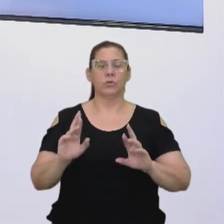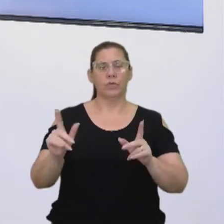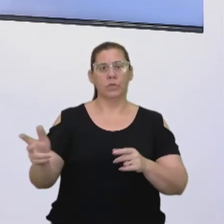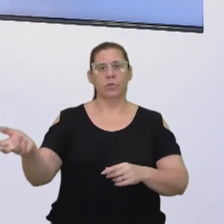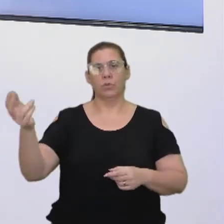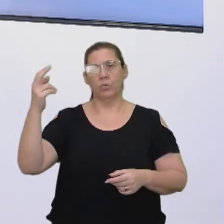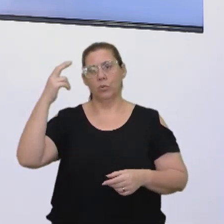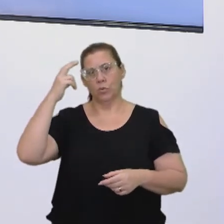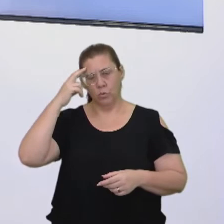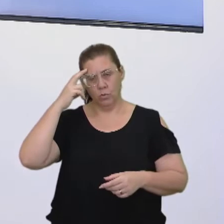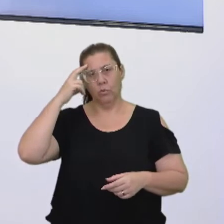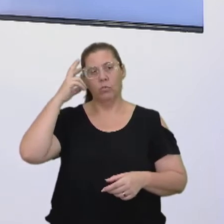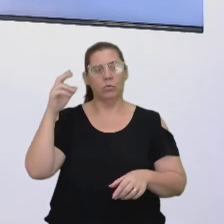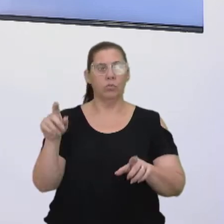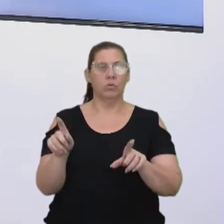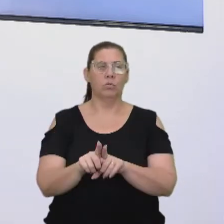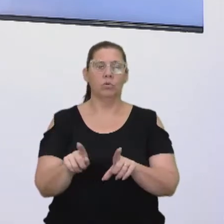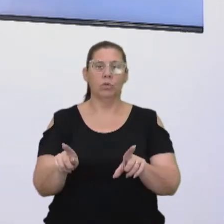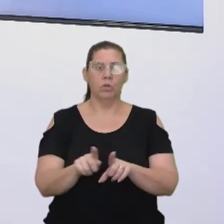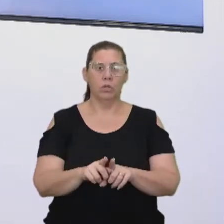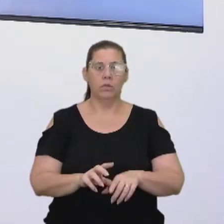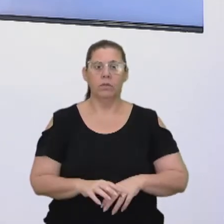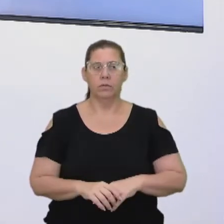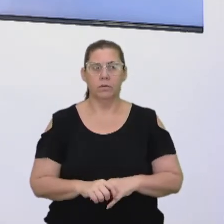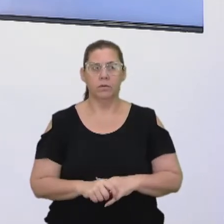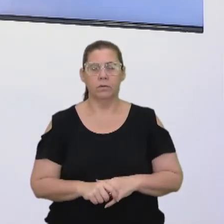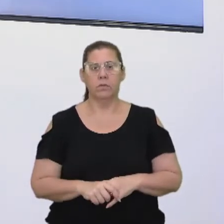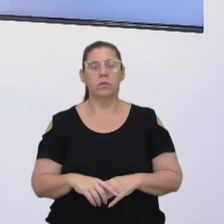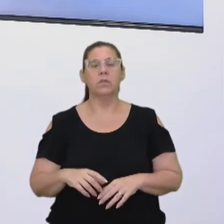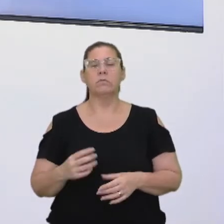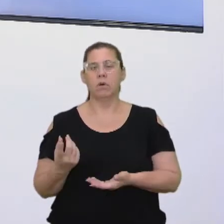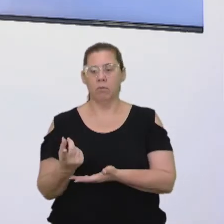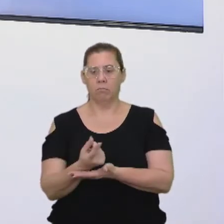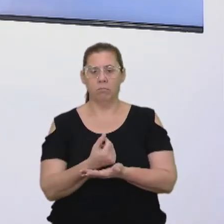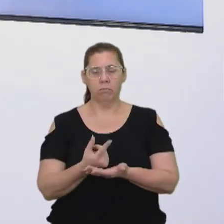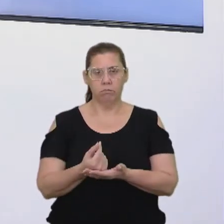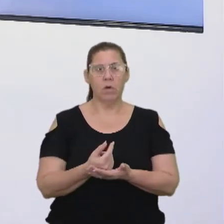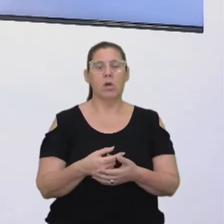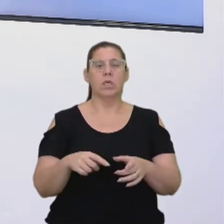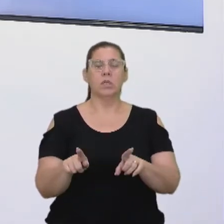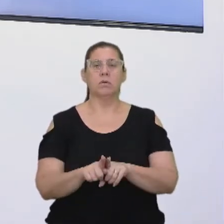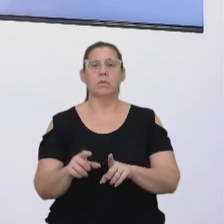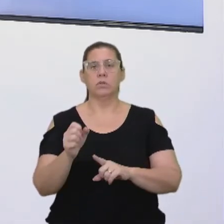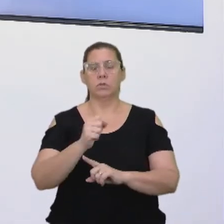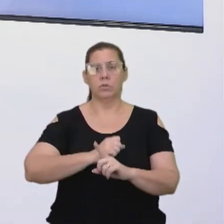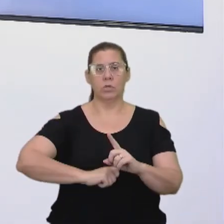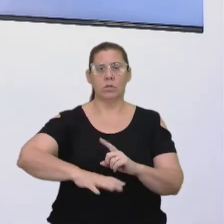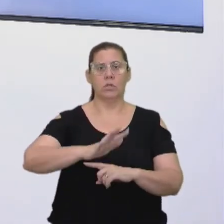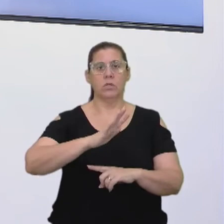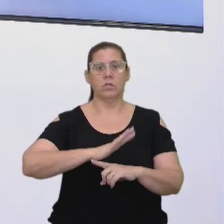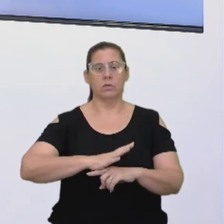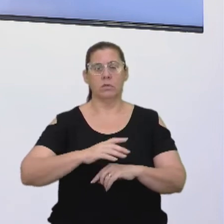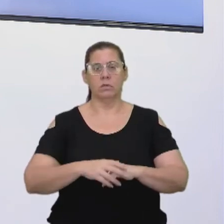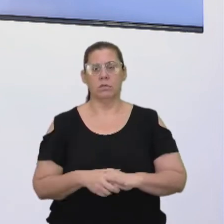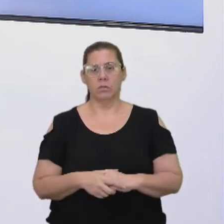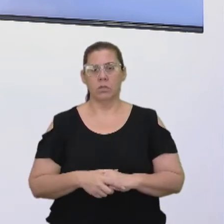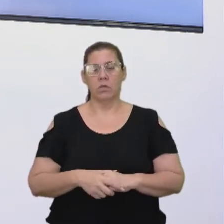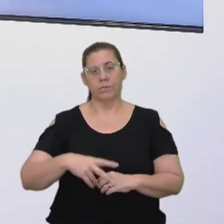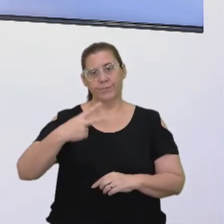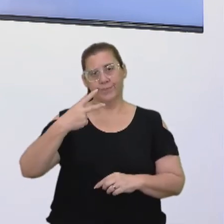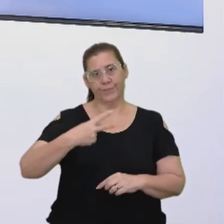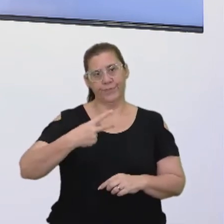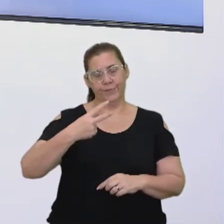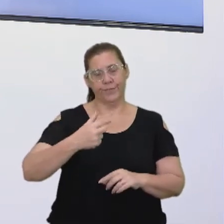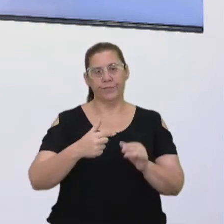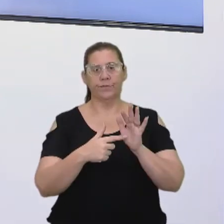culturais que são muito claras em várias regiões do Brasil, econômicas, regionais e sociais, tá? No segundo parágrafo,